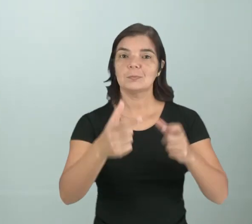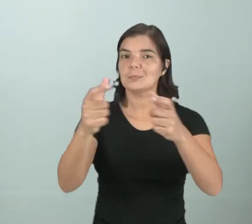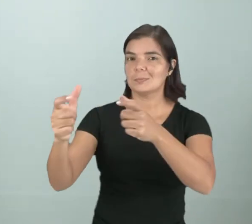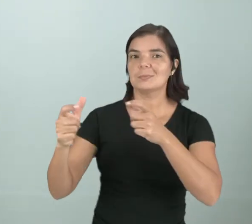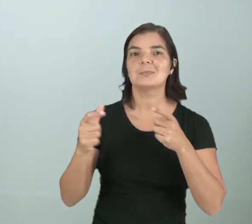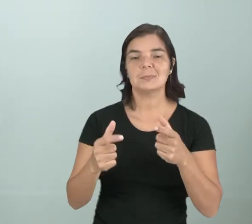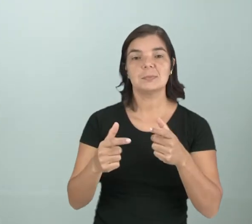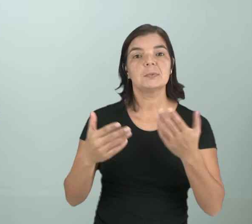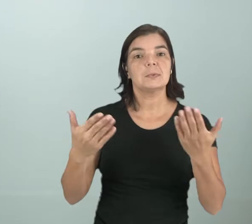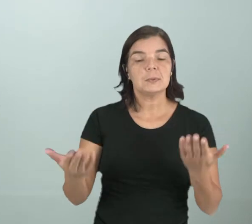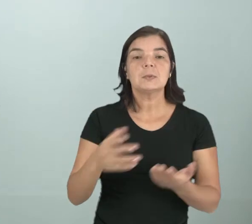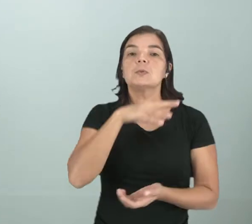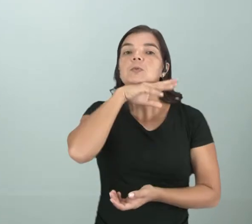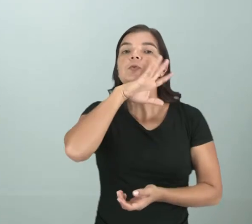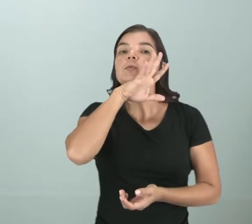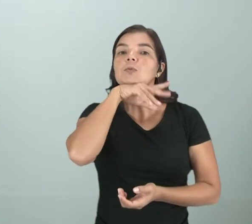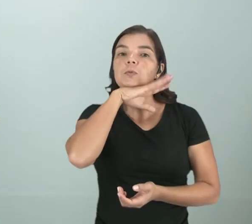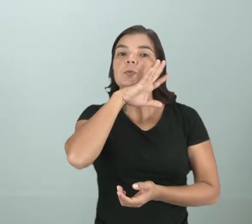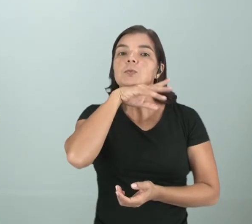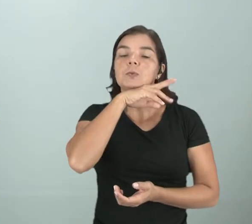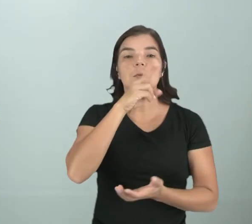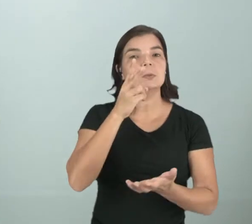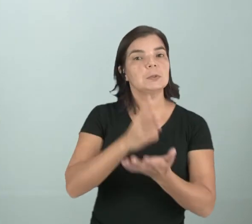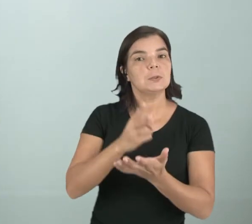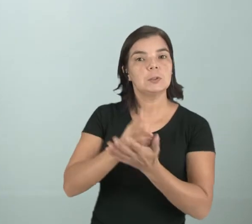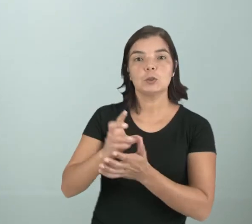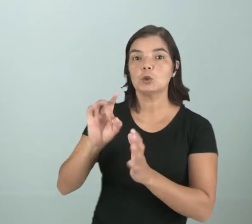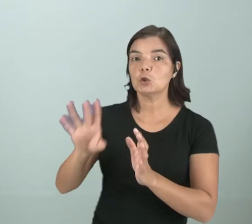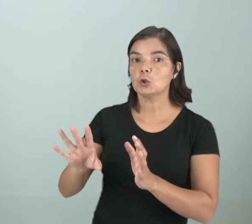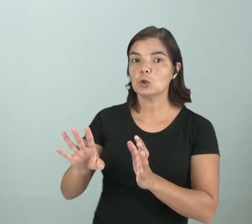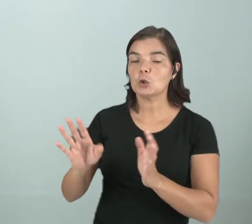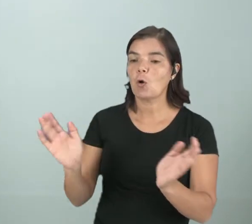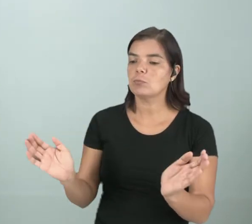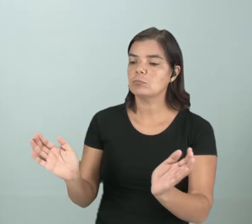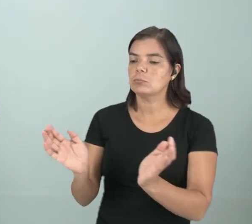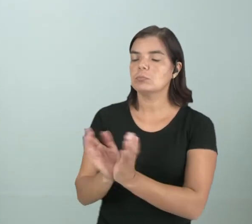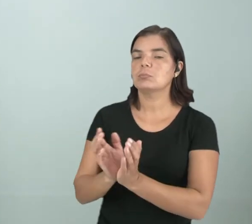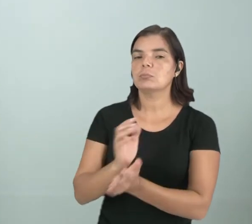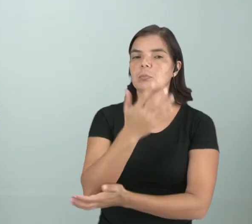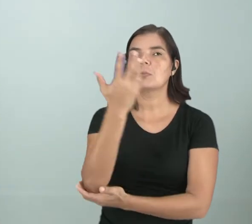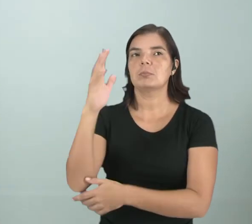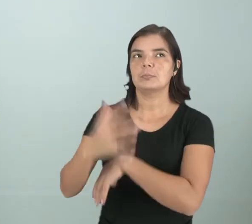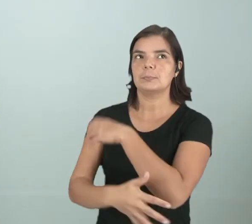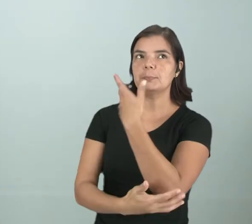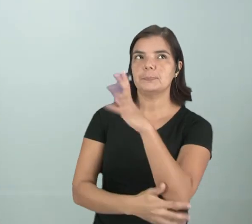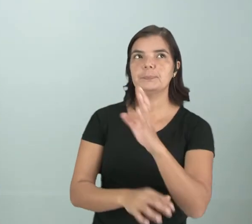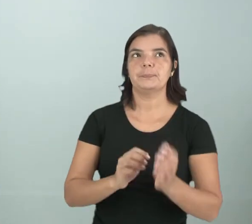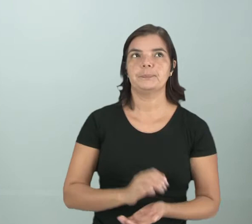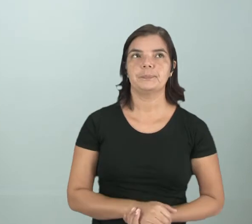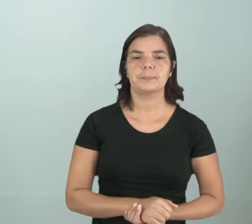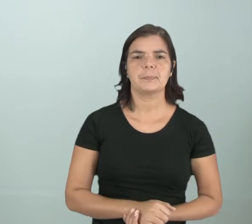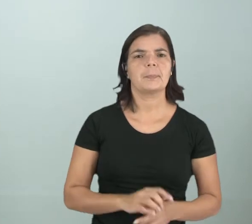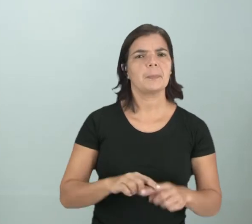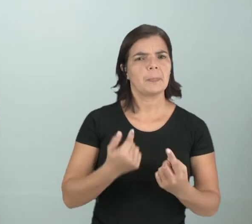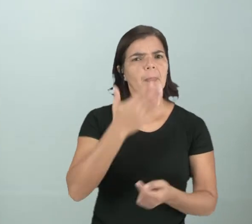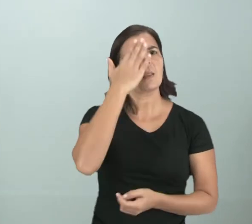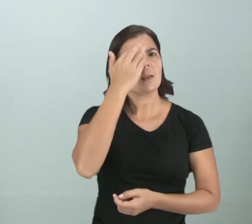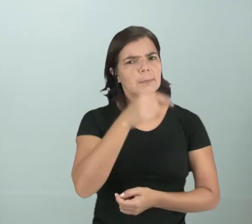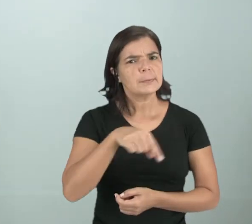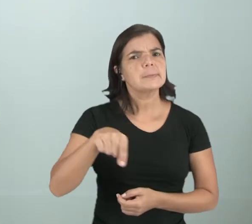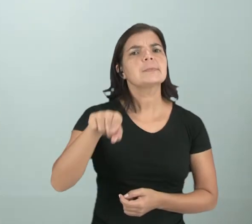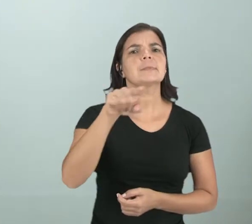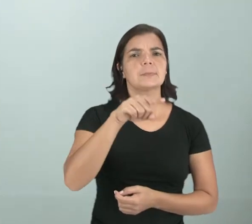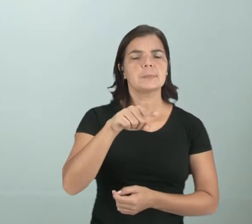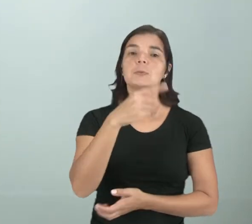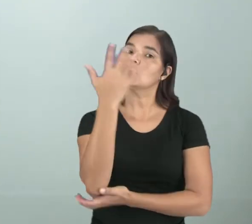ambientes. Então, os animais, eles estão aqui apenas para compor a paisagem. Mas você sabia